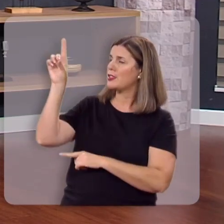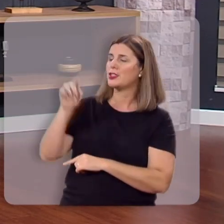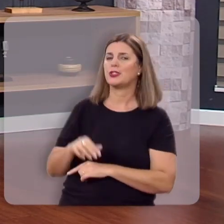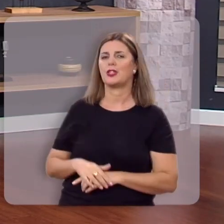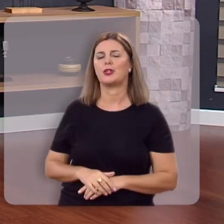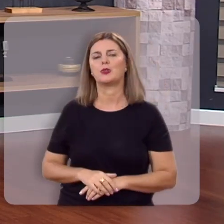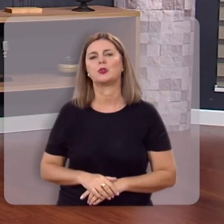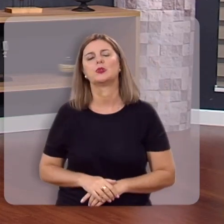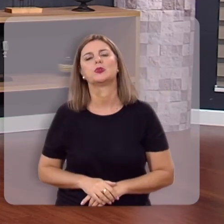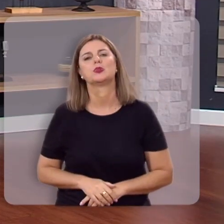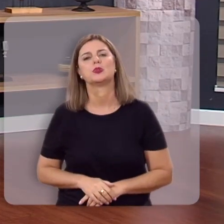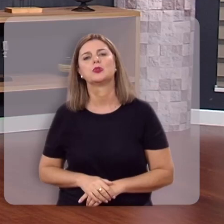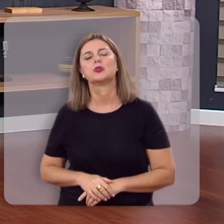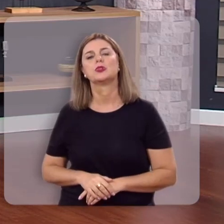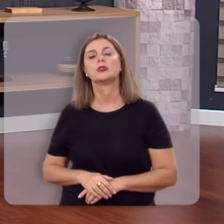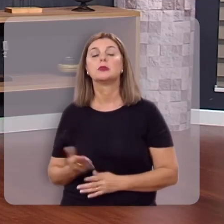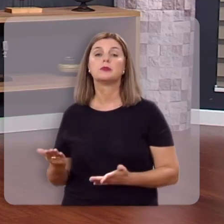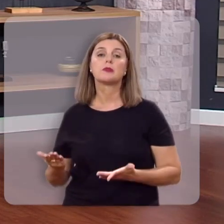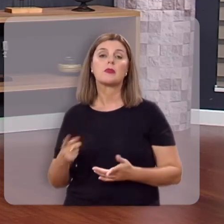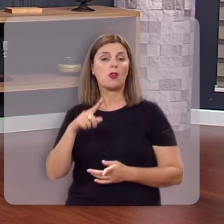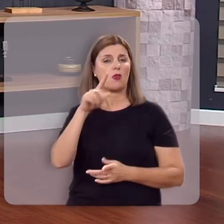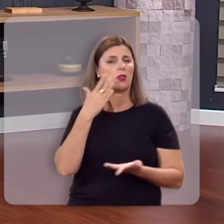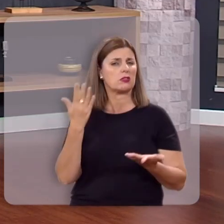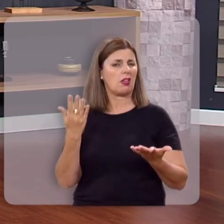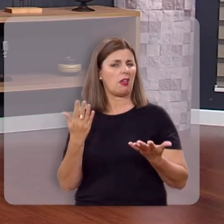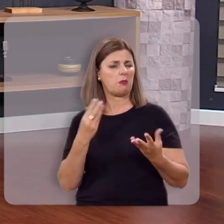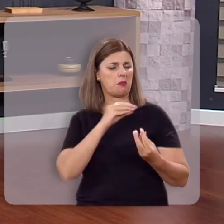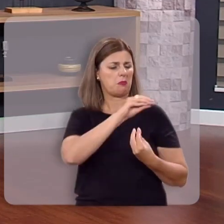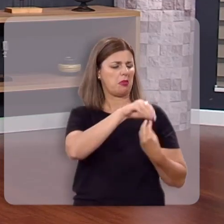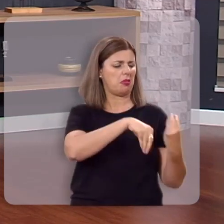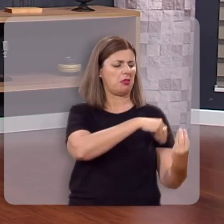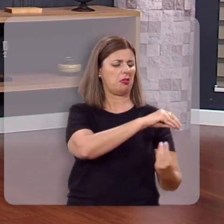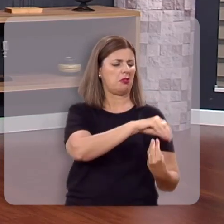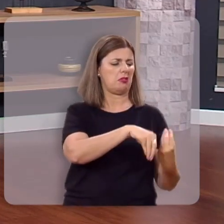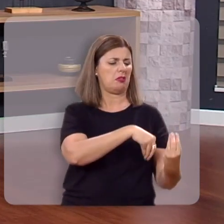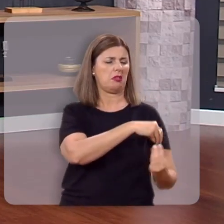Deus. Em vez de você se imiscuir